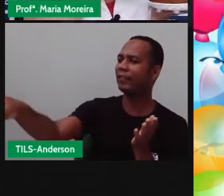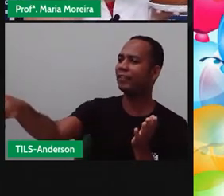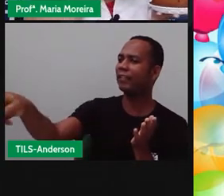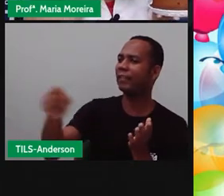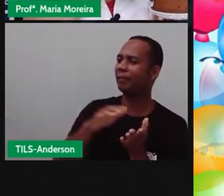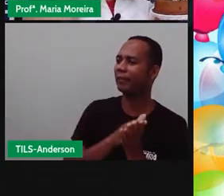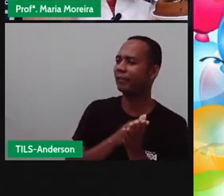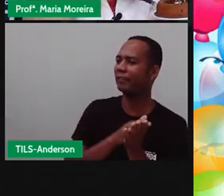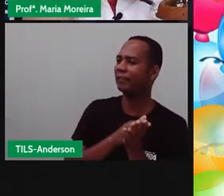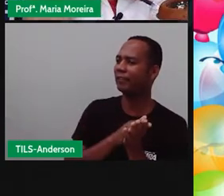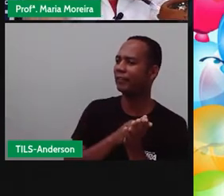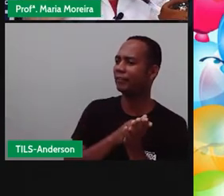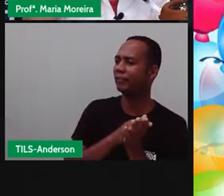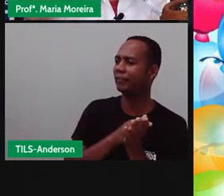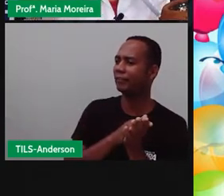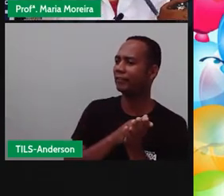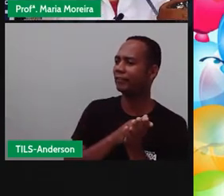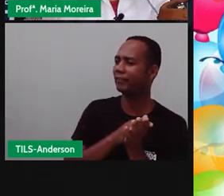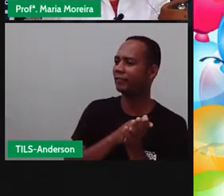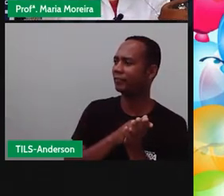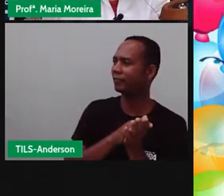Cortei!